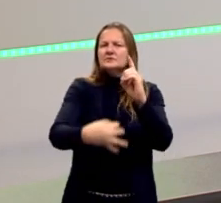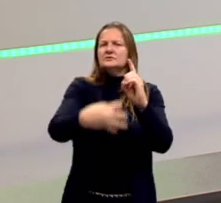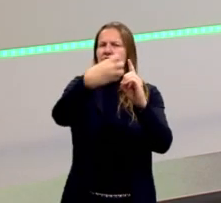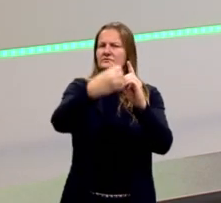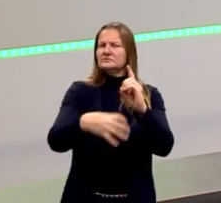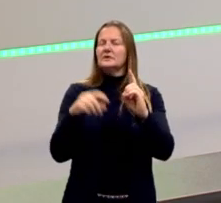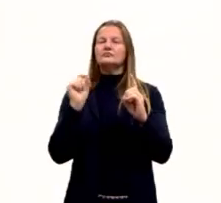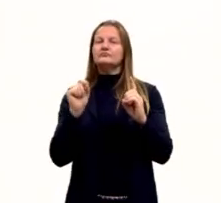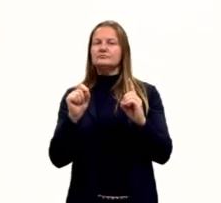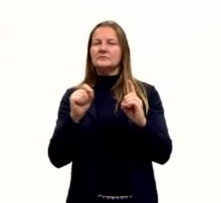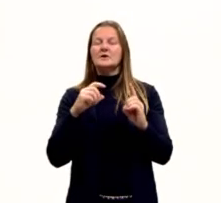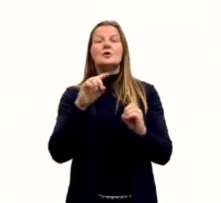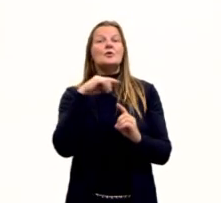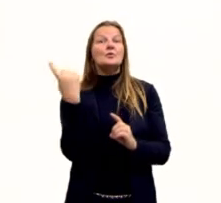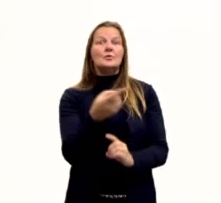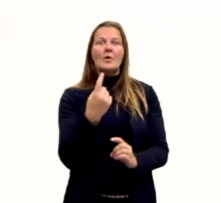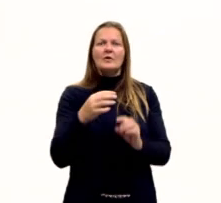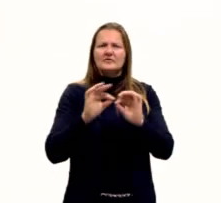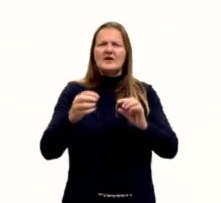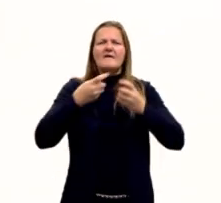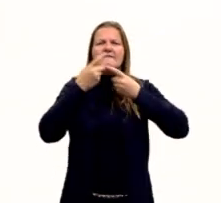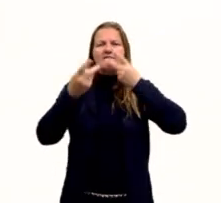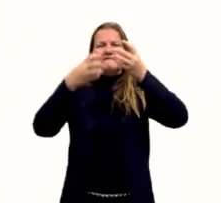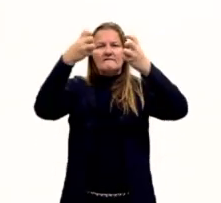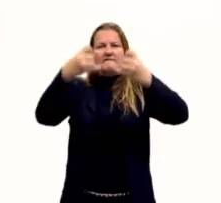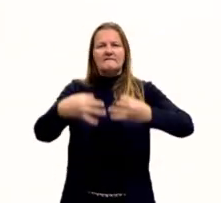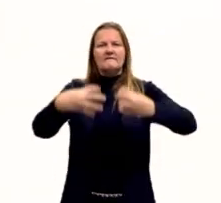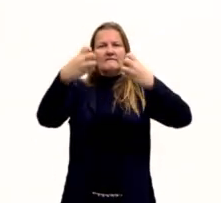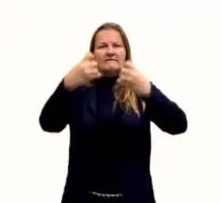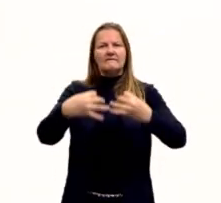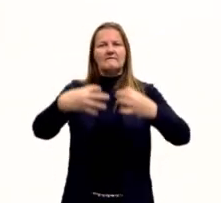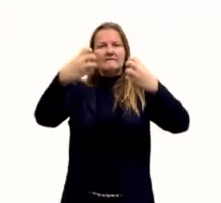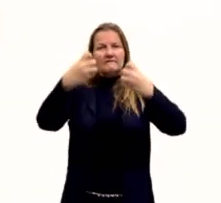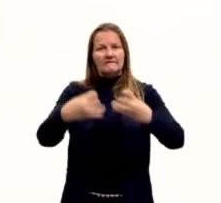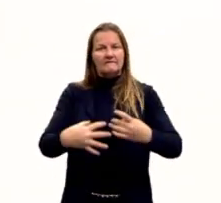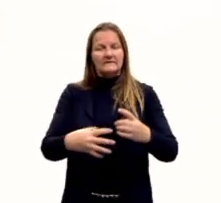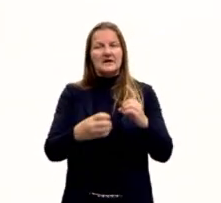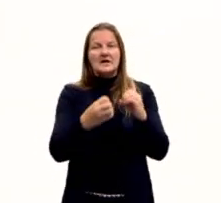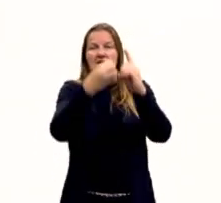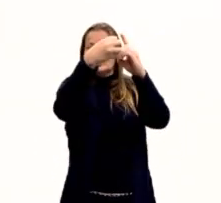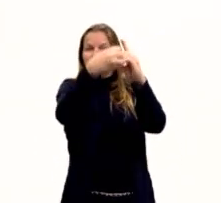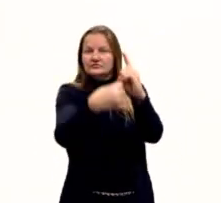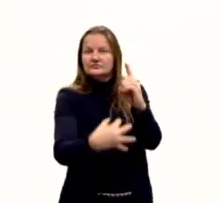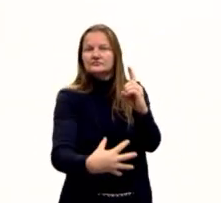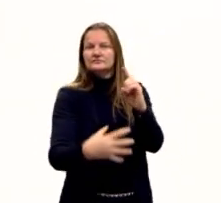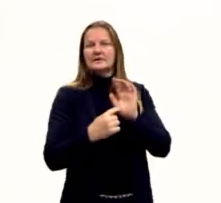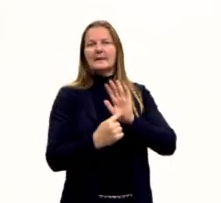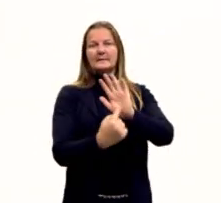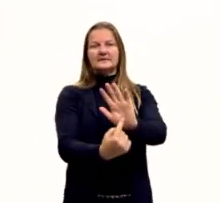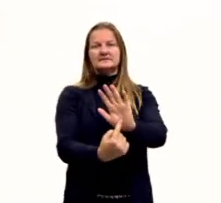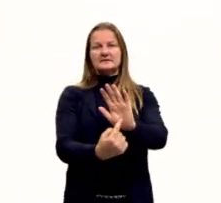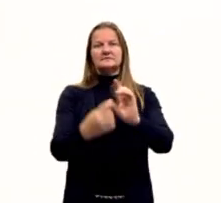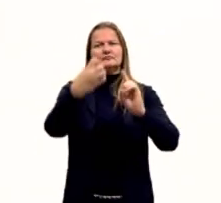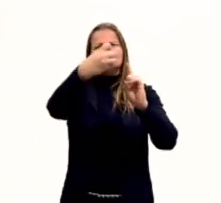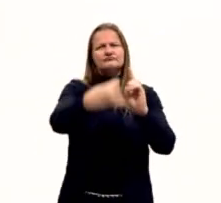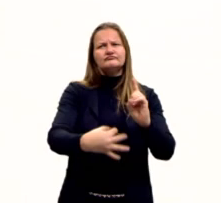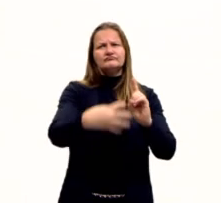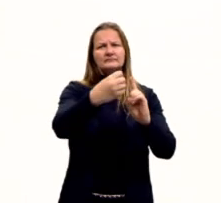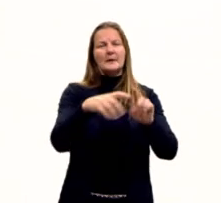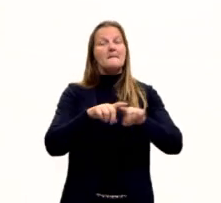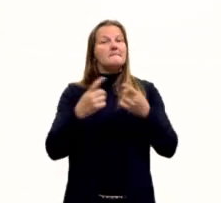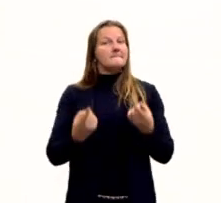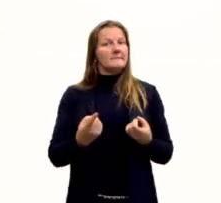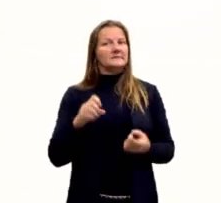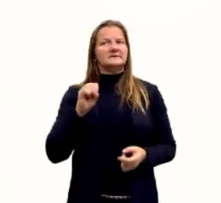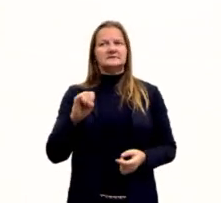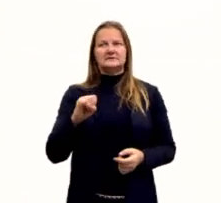acontece quando a gente simplesmente né fala sobre algo a gente apresenta alguma coisa agora